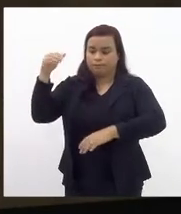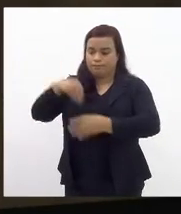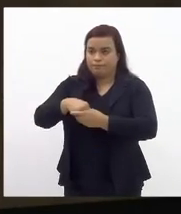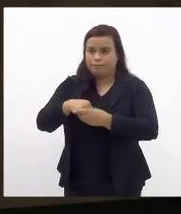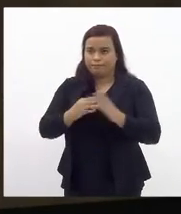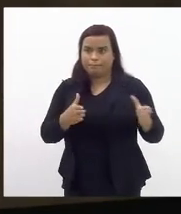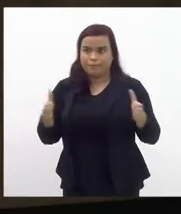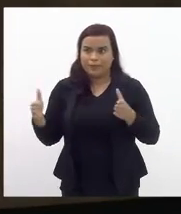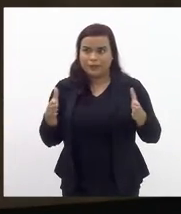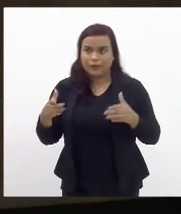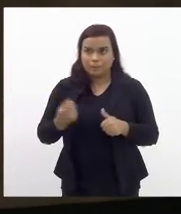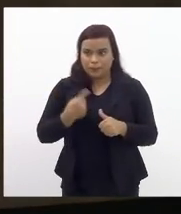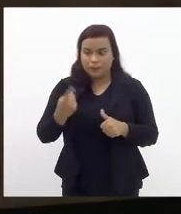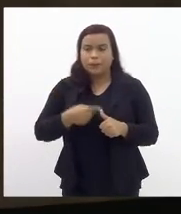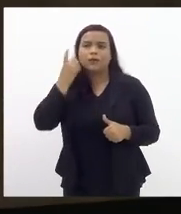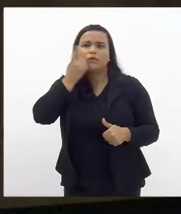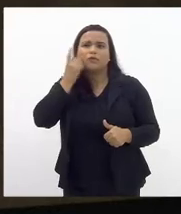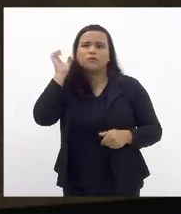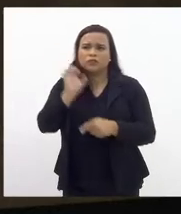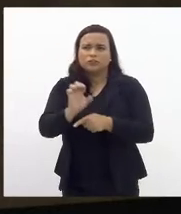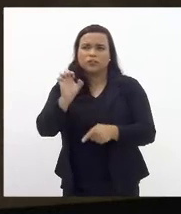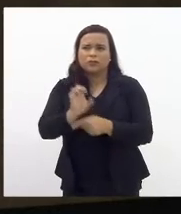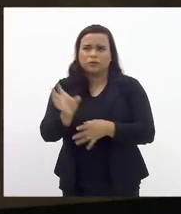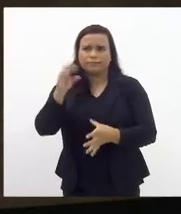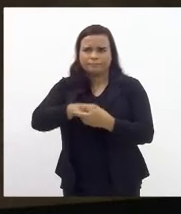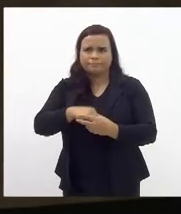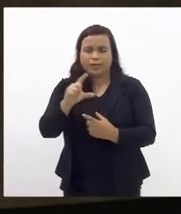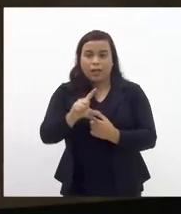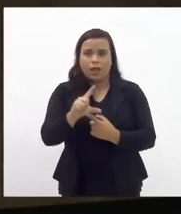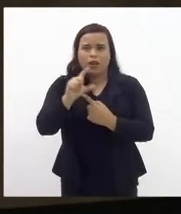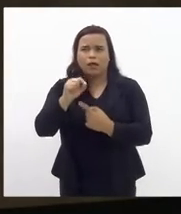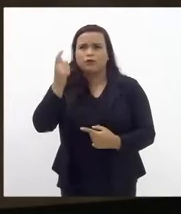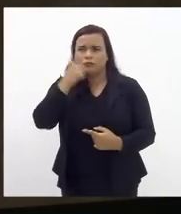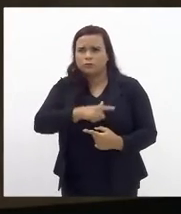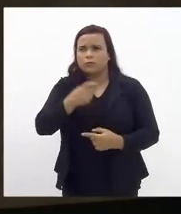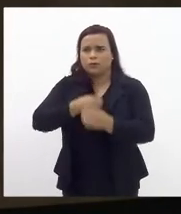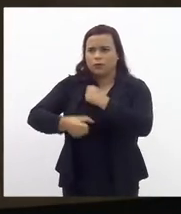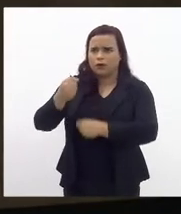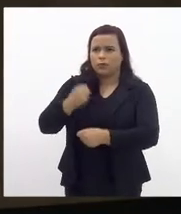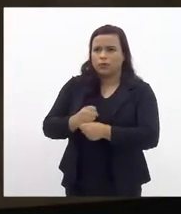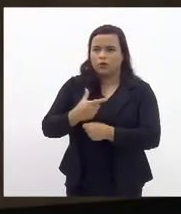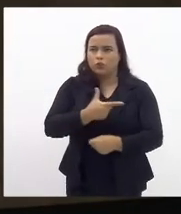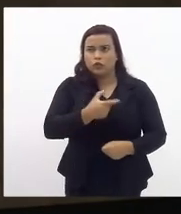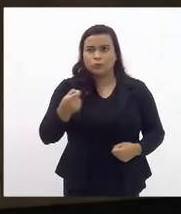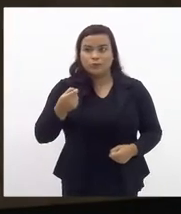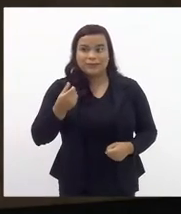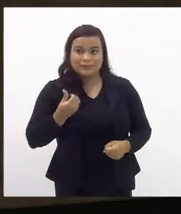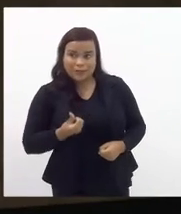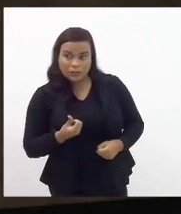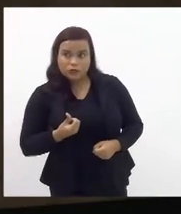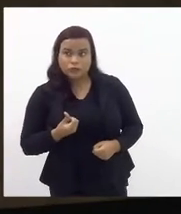como deputado estadual nesta casa, foi eleito para esta casa na eleição de 2006,